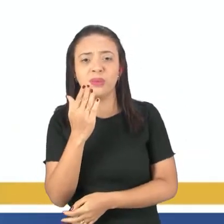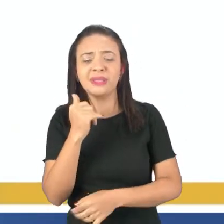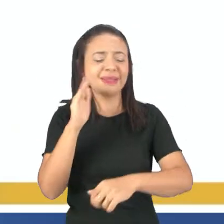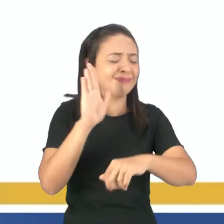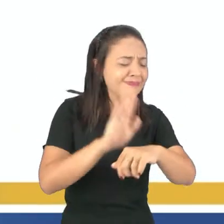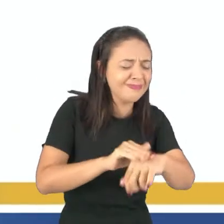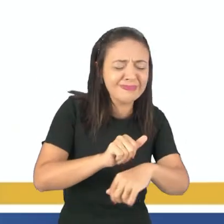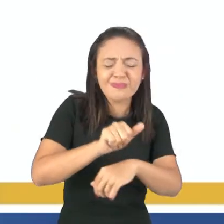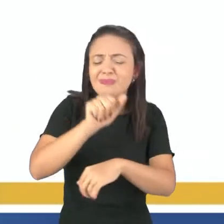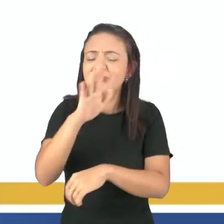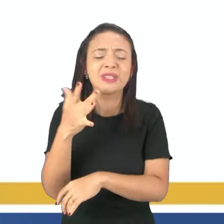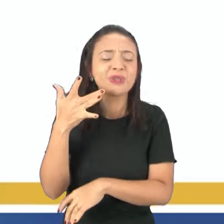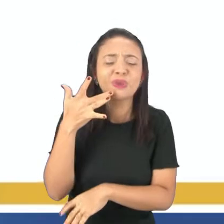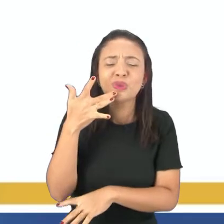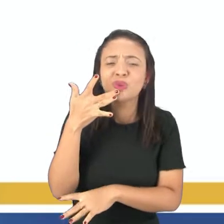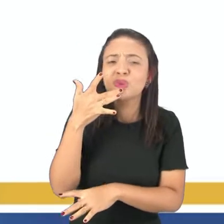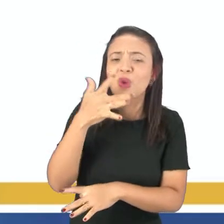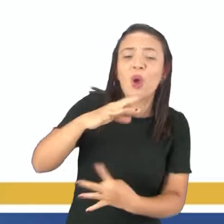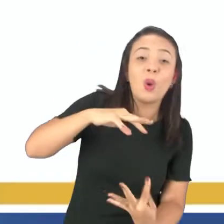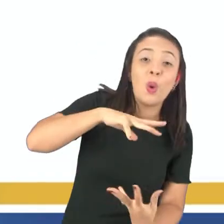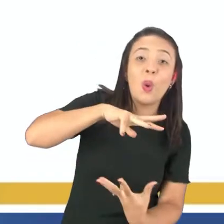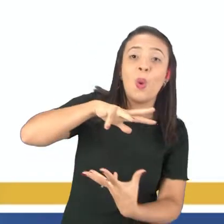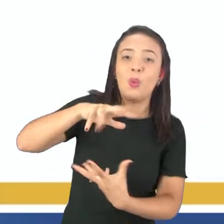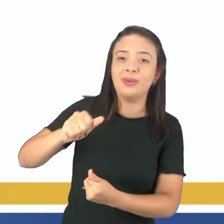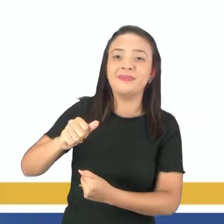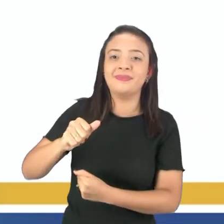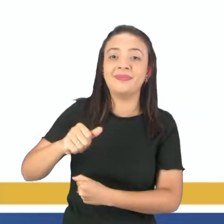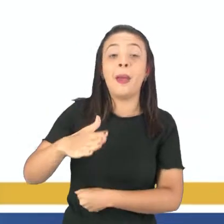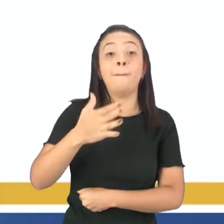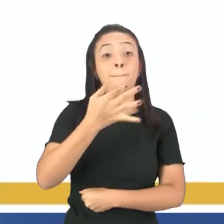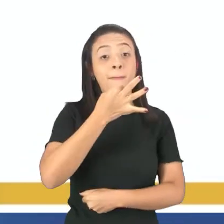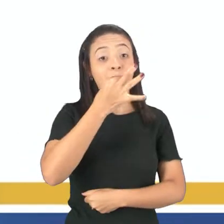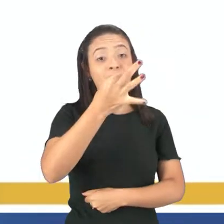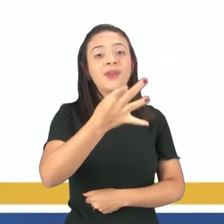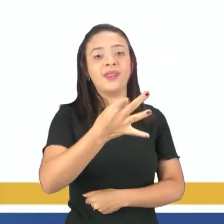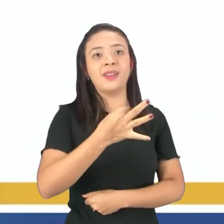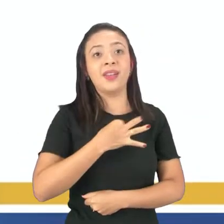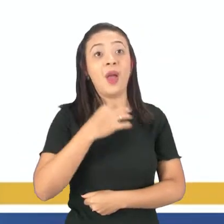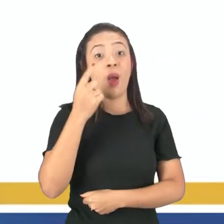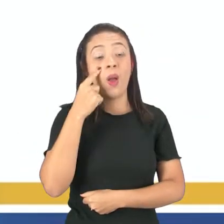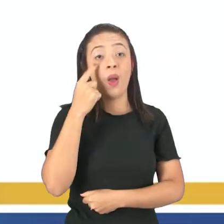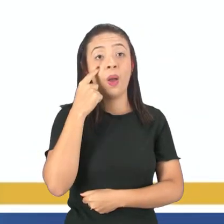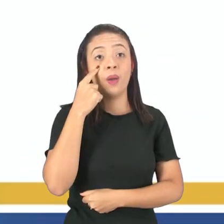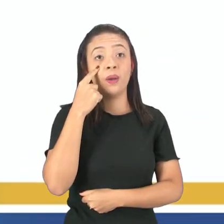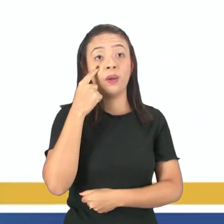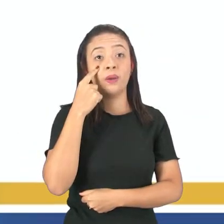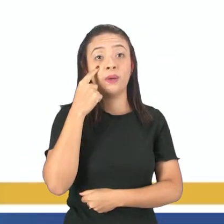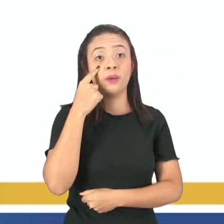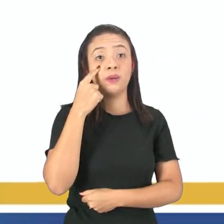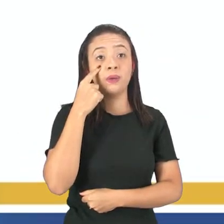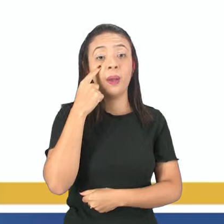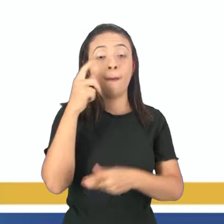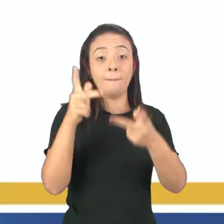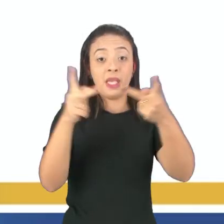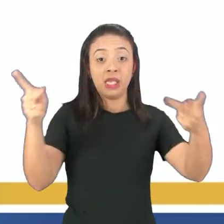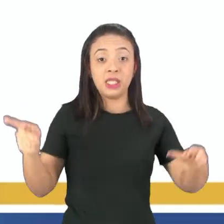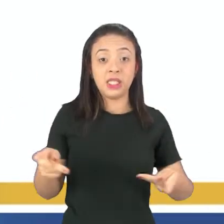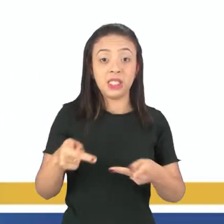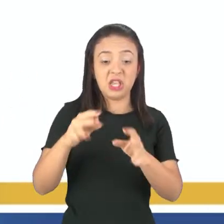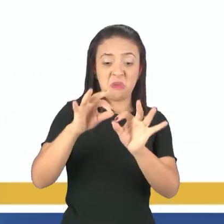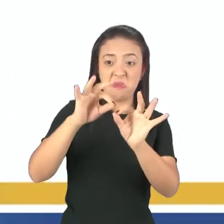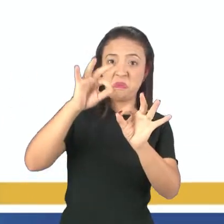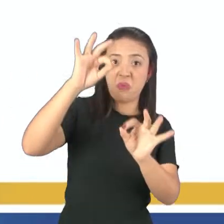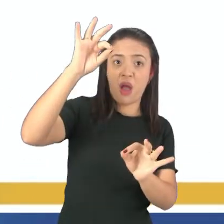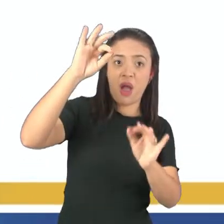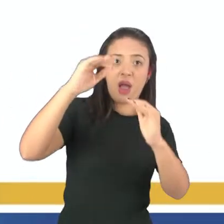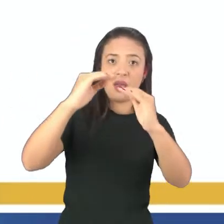mais deliciosa do mundo. Então, para mim, na minha opinião, olha o gráfico aí, ó. Pizza tá lá no topo. O que vem um